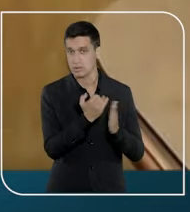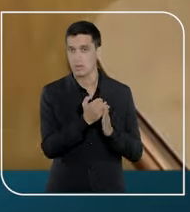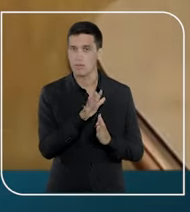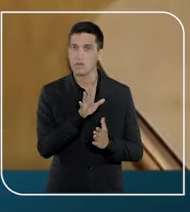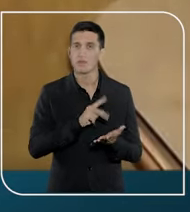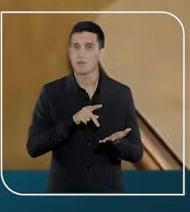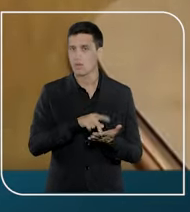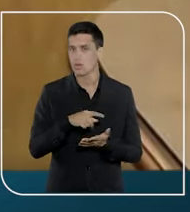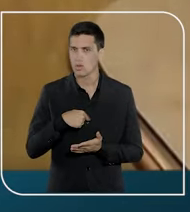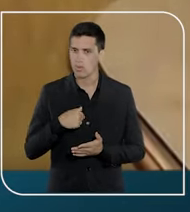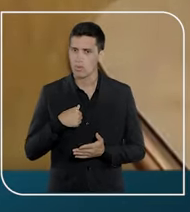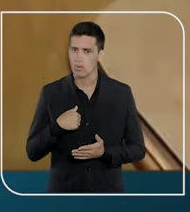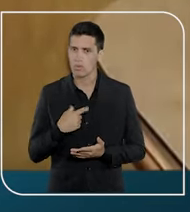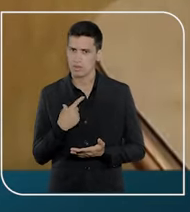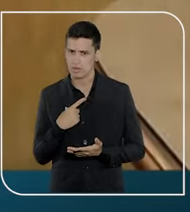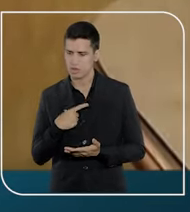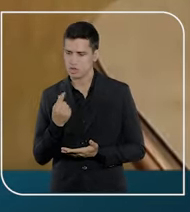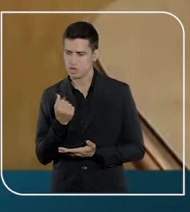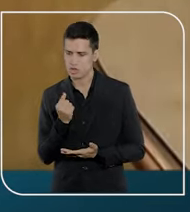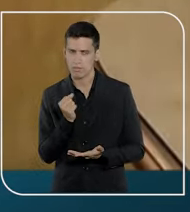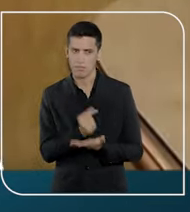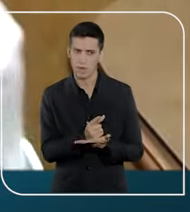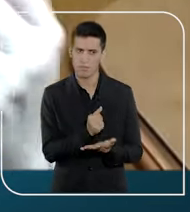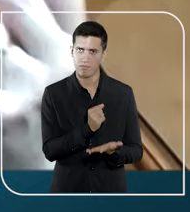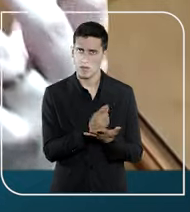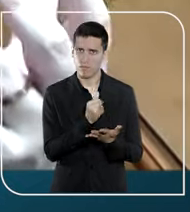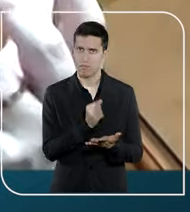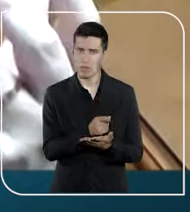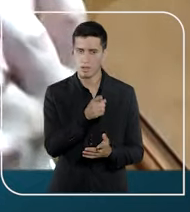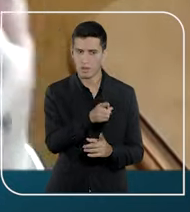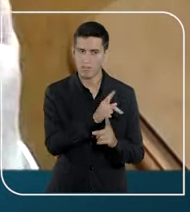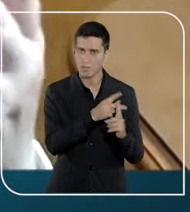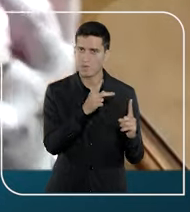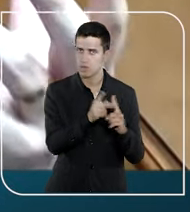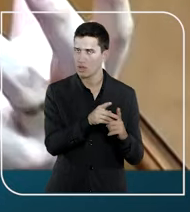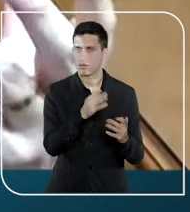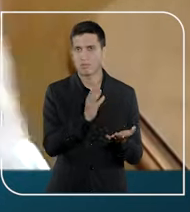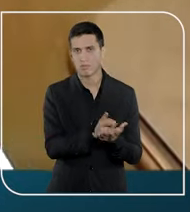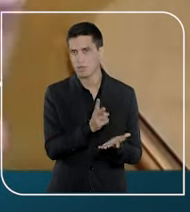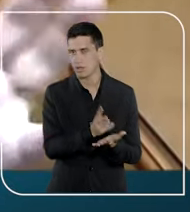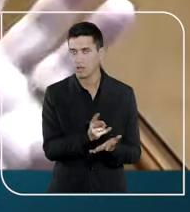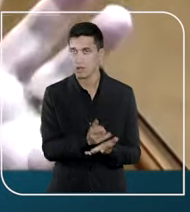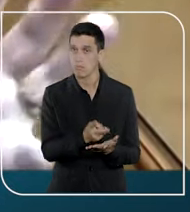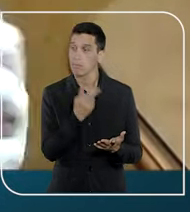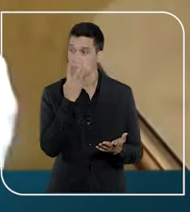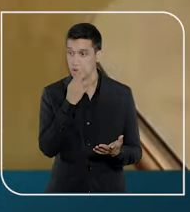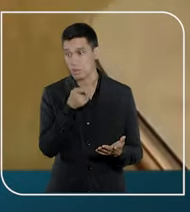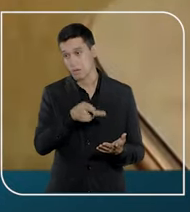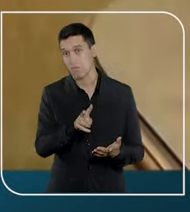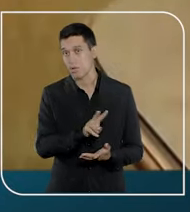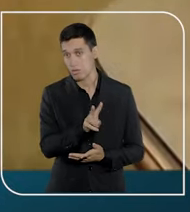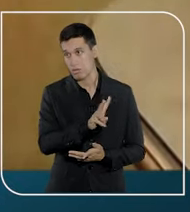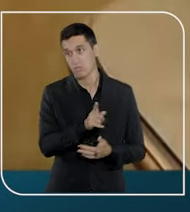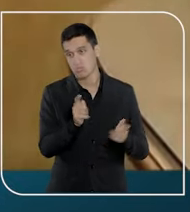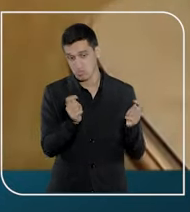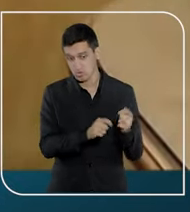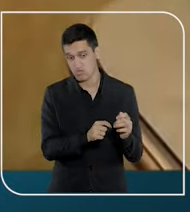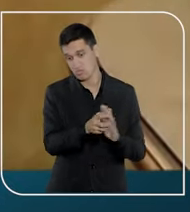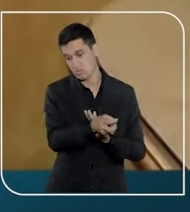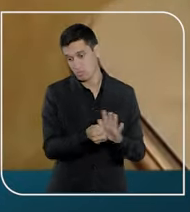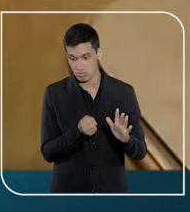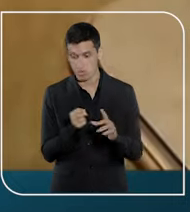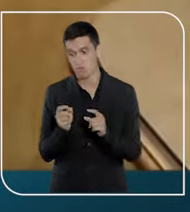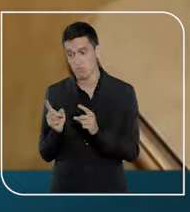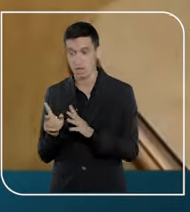pagando a previdência, em tese, aquele valor seria penhorável, na minha opinião. Na hora que eu começo